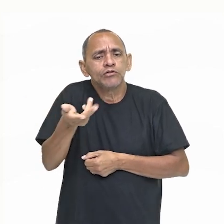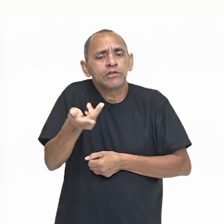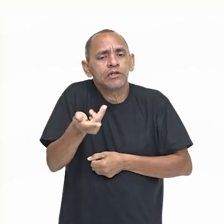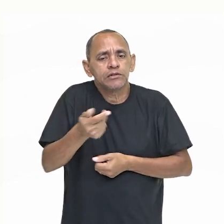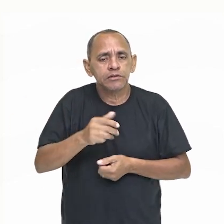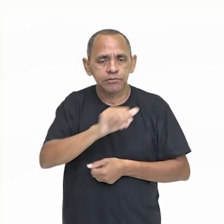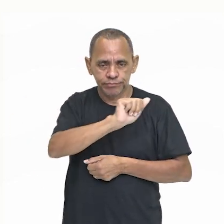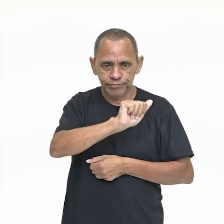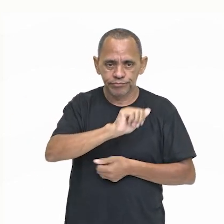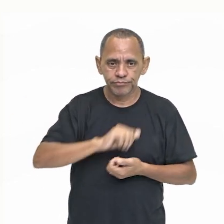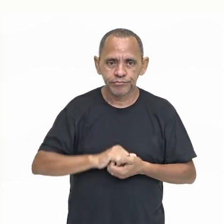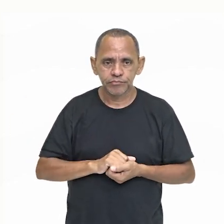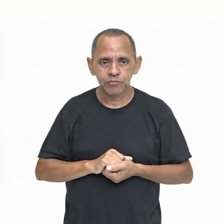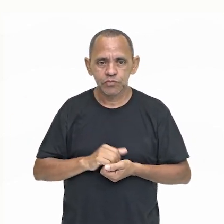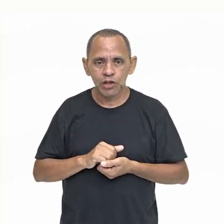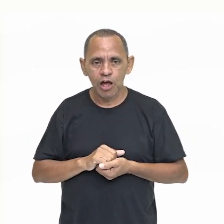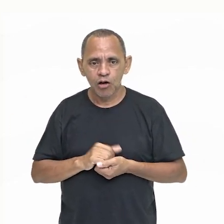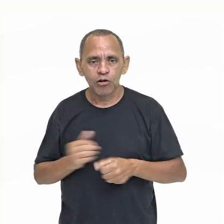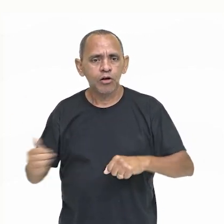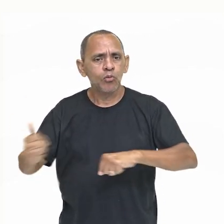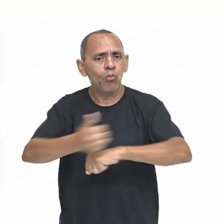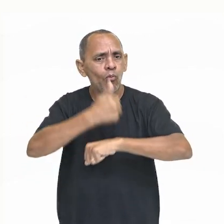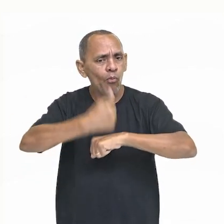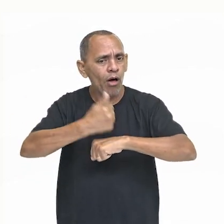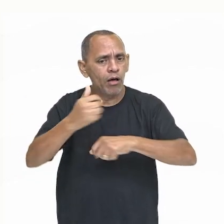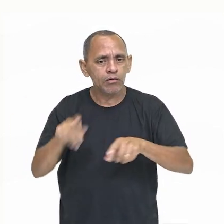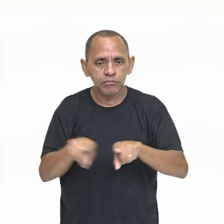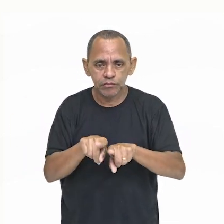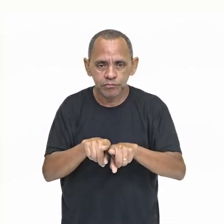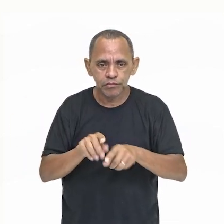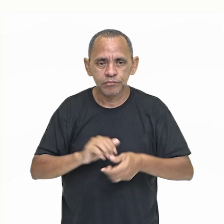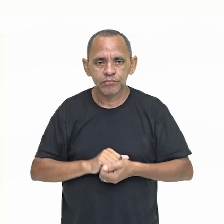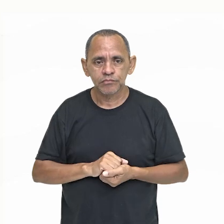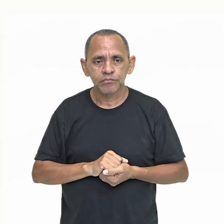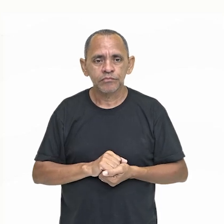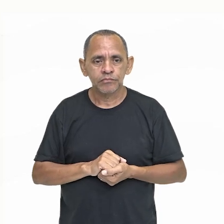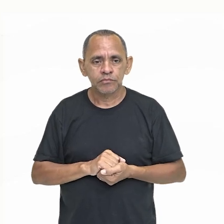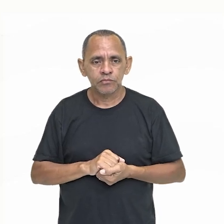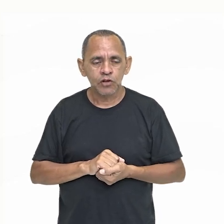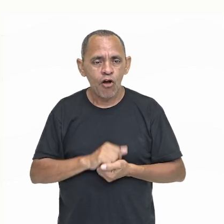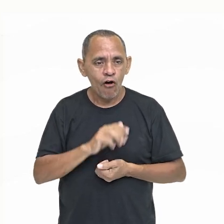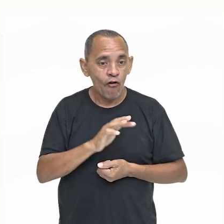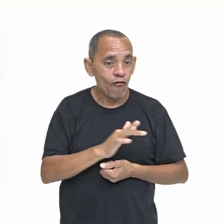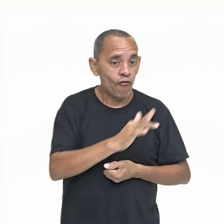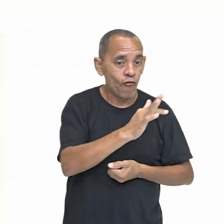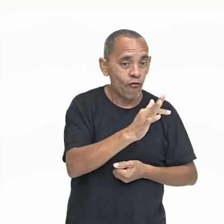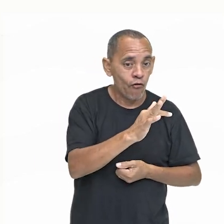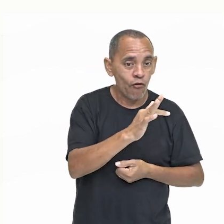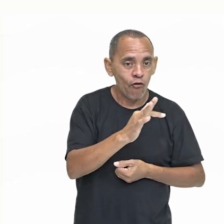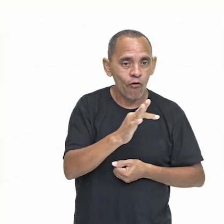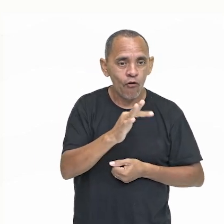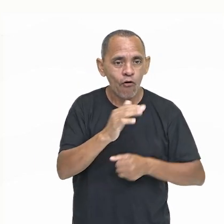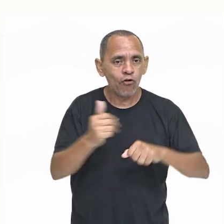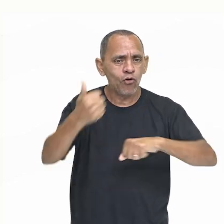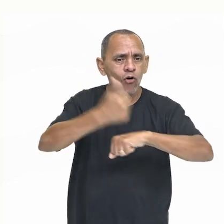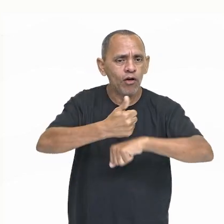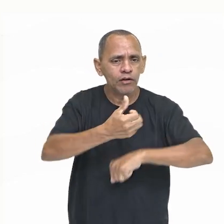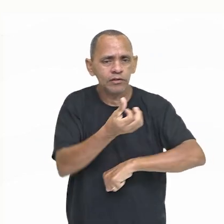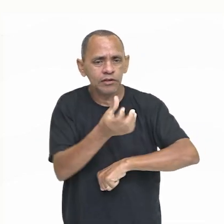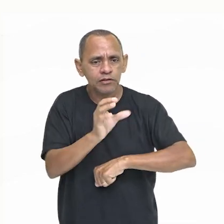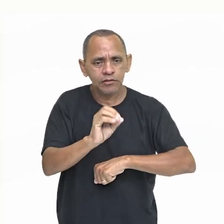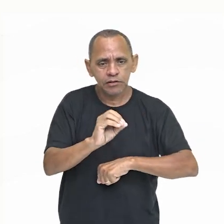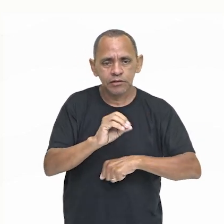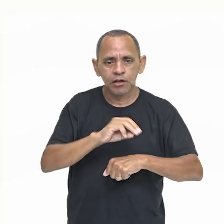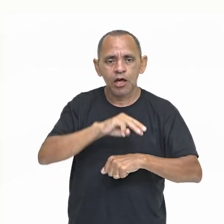valores. Aonde tiver a força, substituo por 60. O M, eu não sei quanto